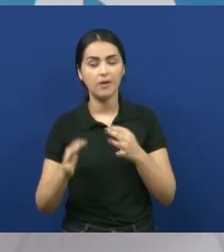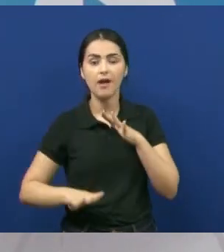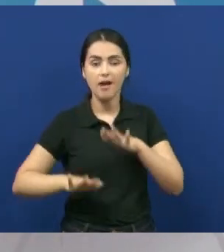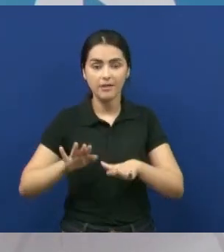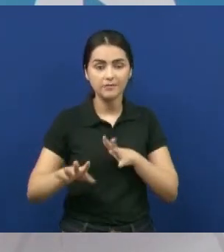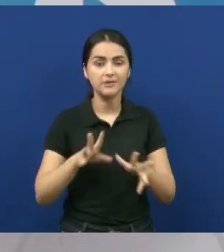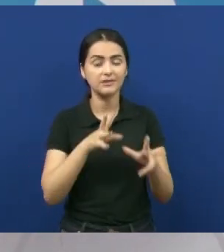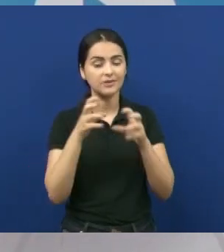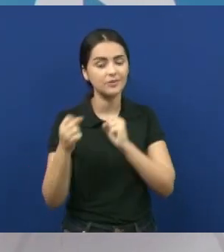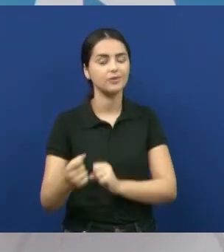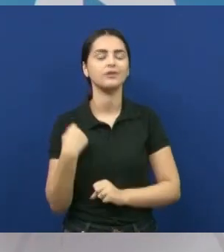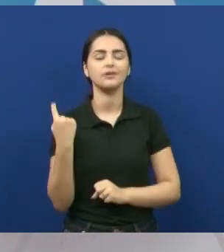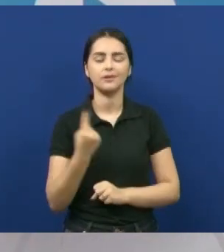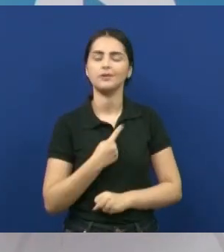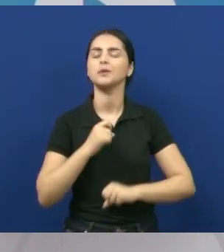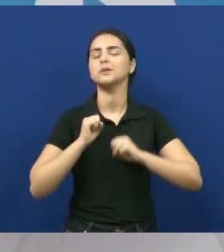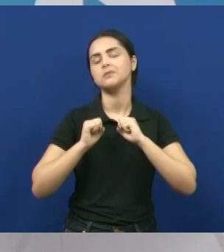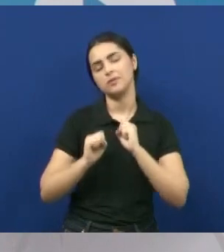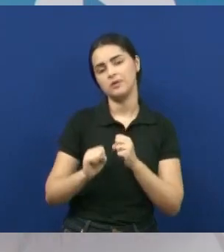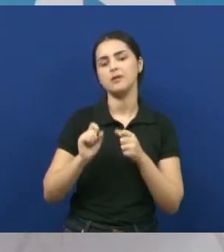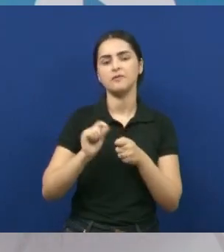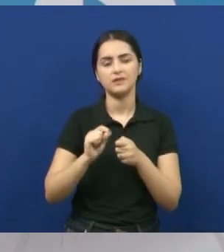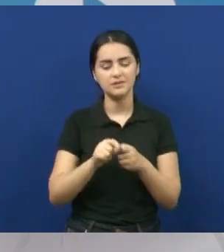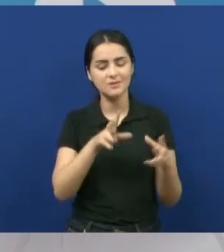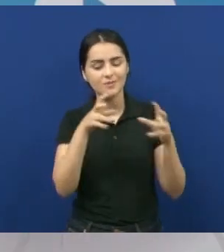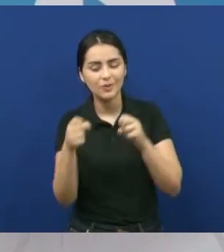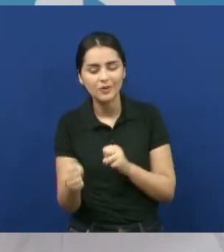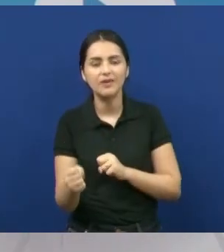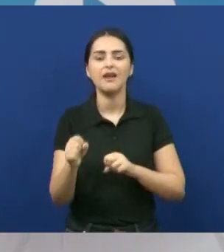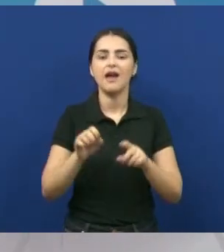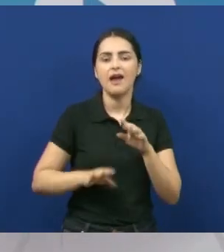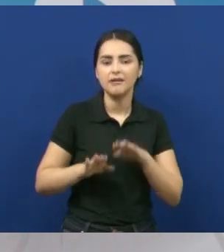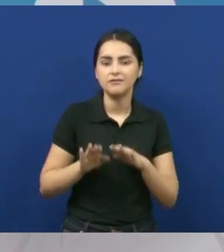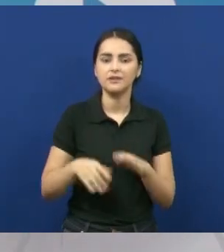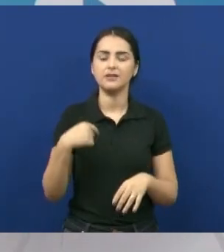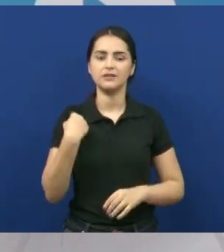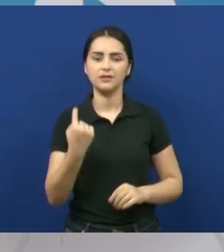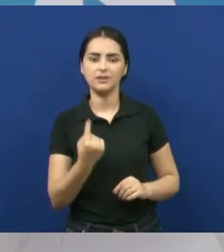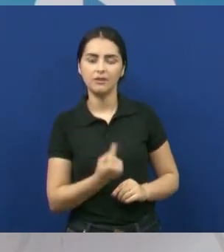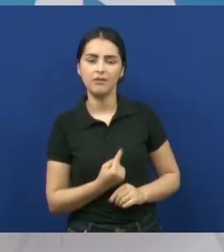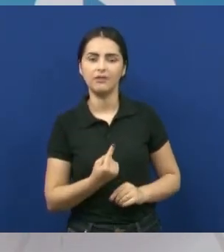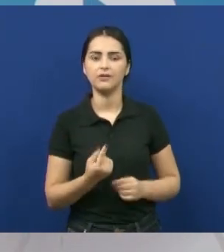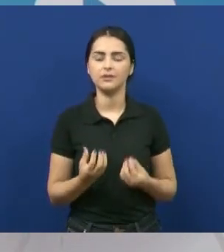né, nós podemos estar exercendo o poder e às vezes nós estamos